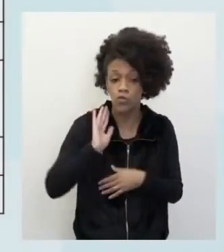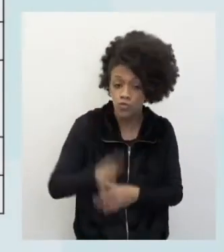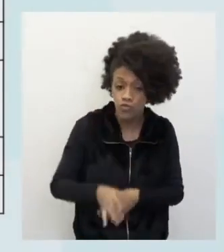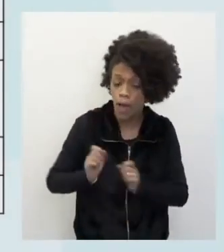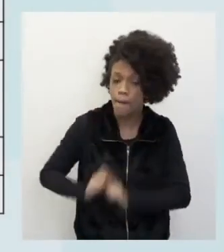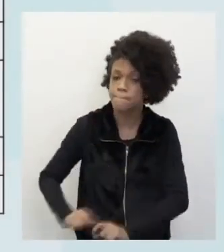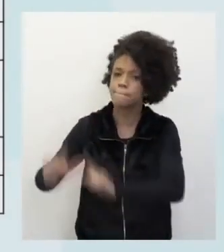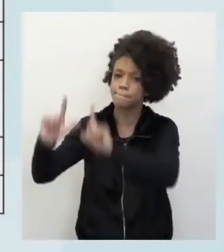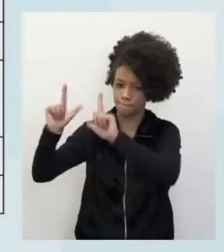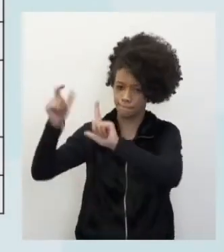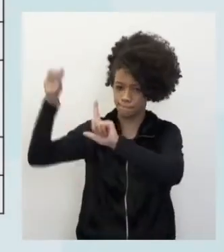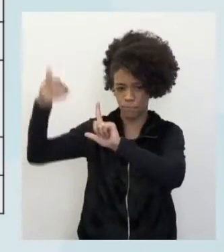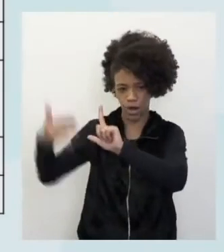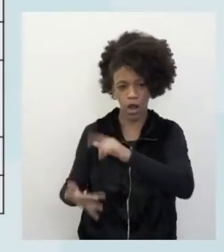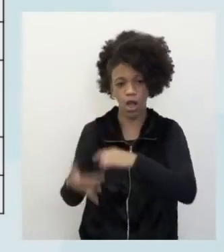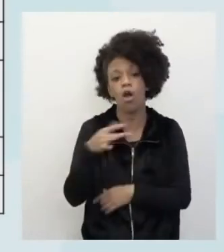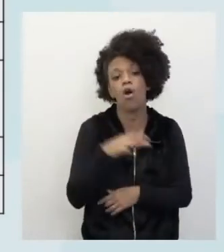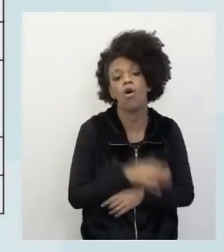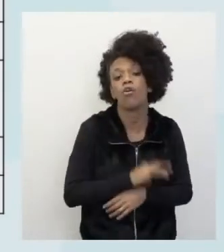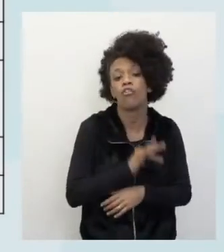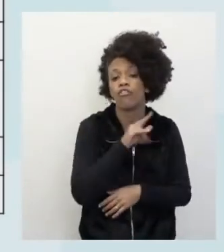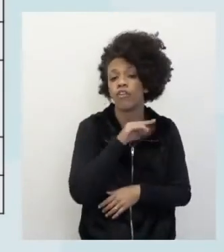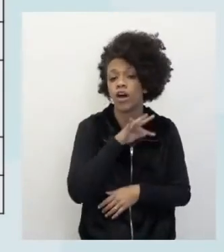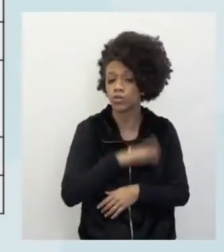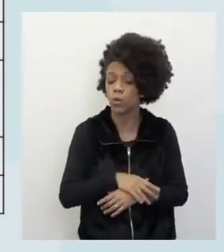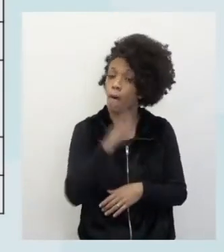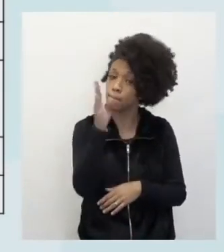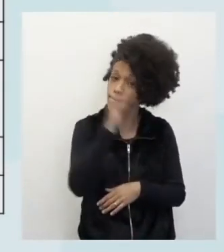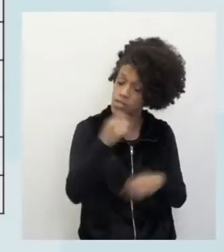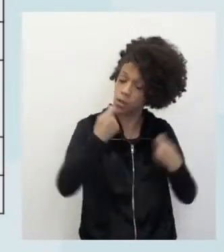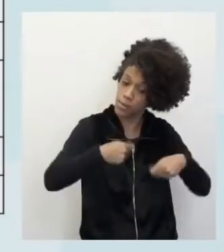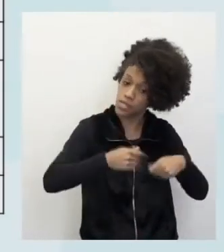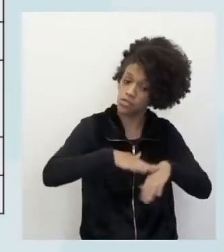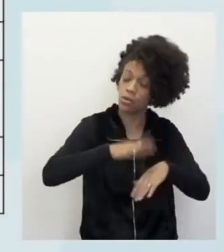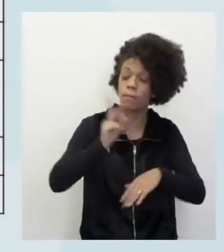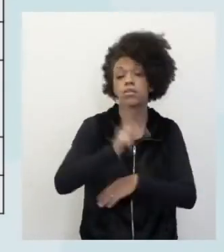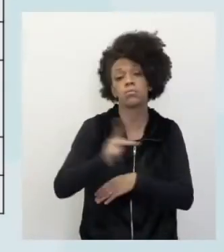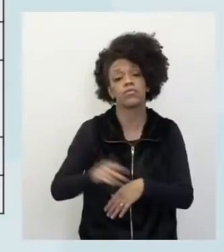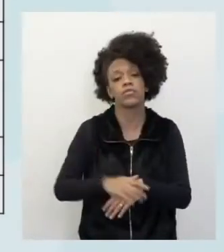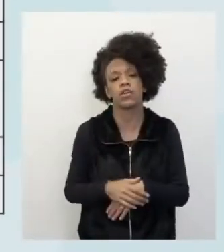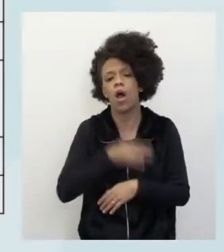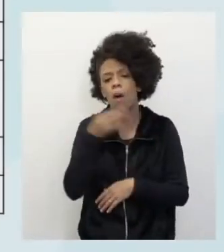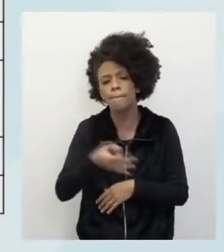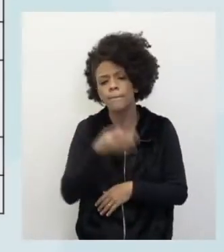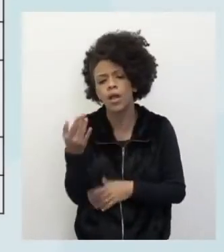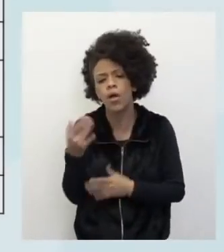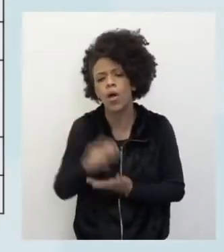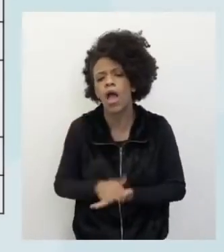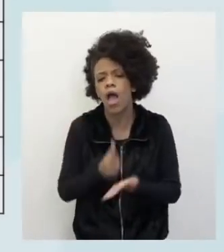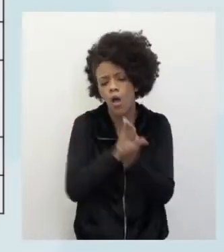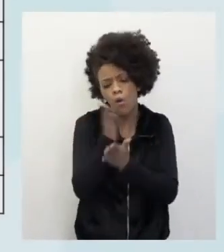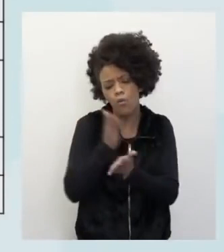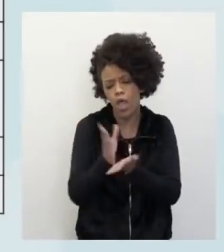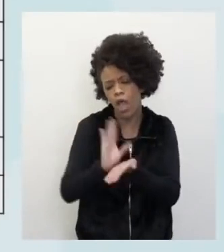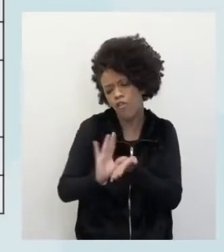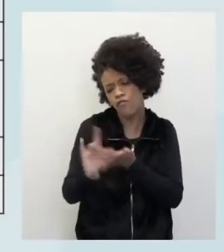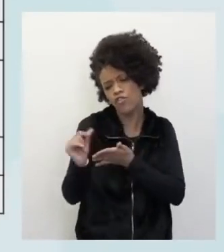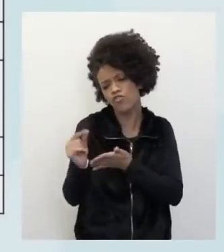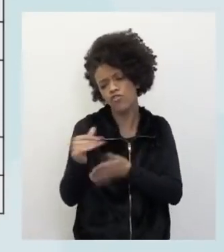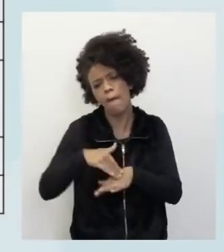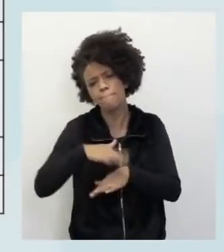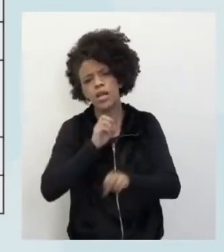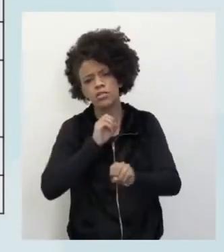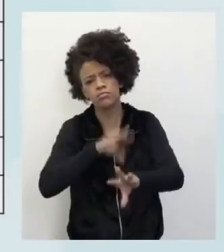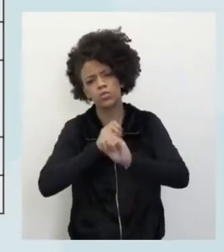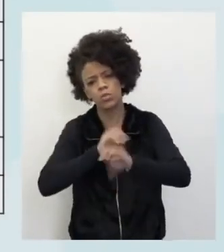vocês aí o fato. O Brasil precisa de mais professores. A opinião. O caminho para isso é investir mais na educação e na